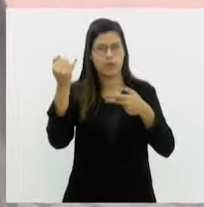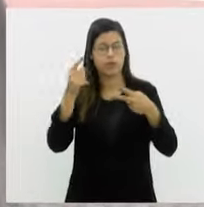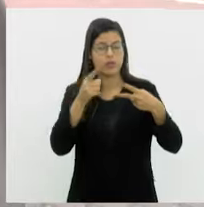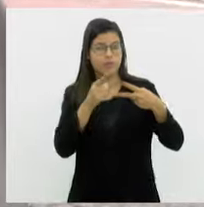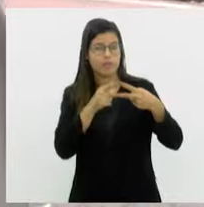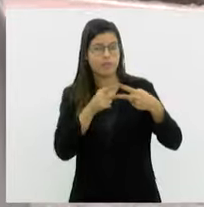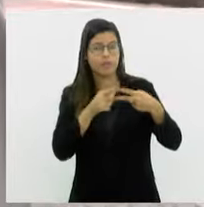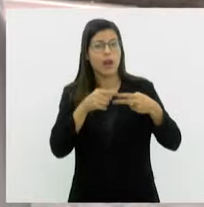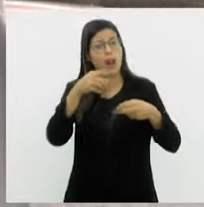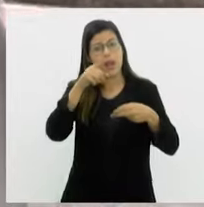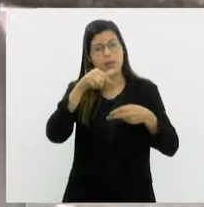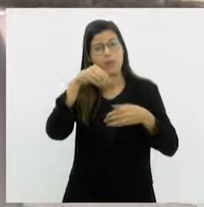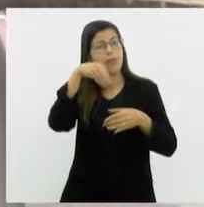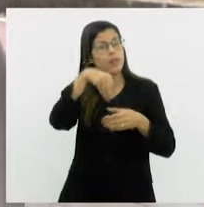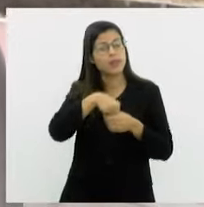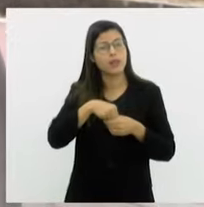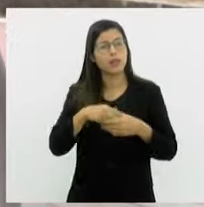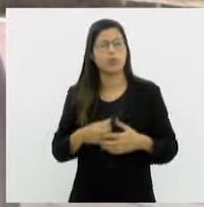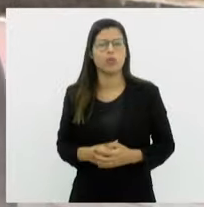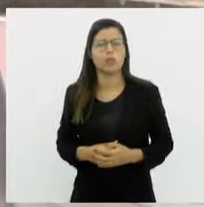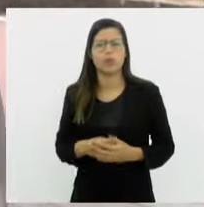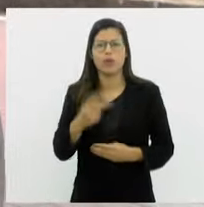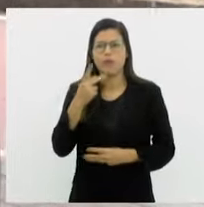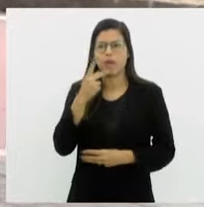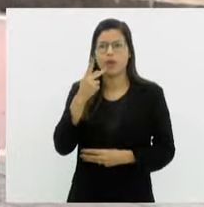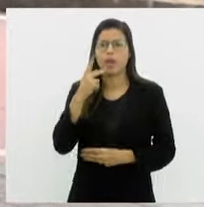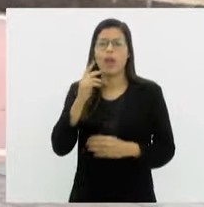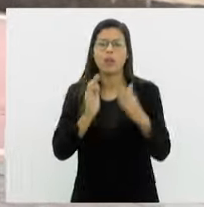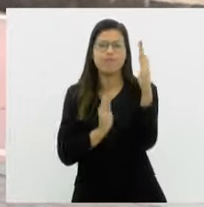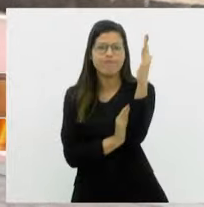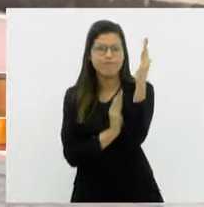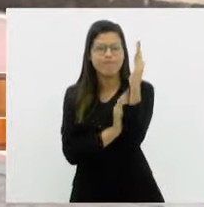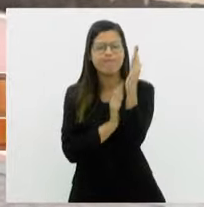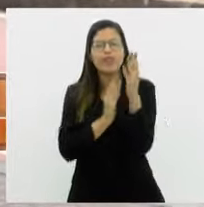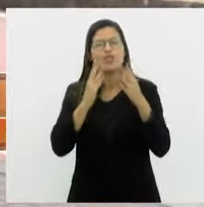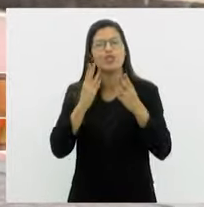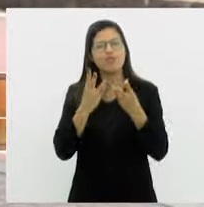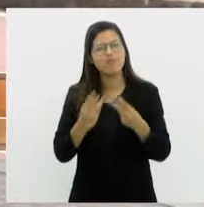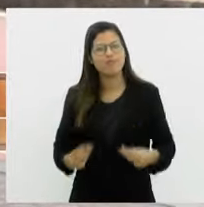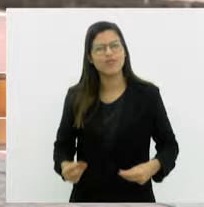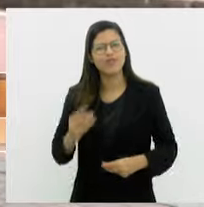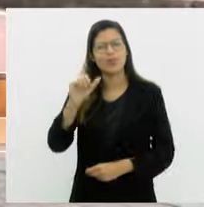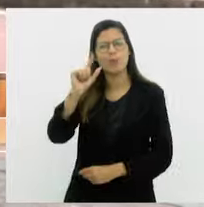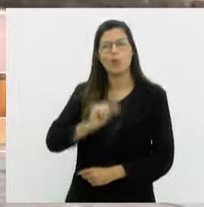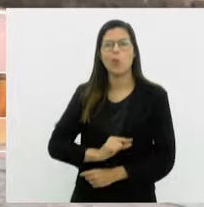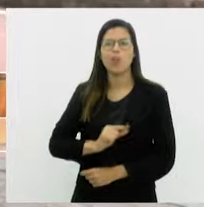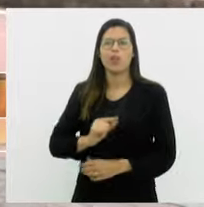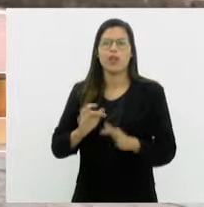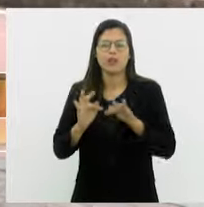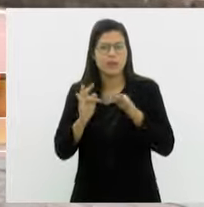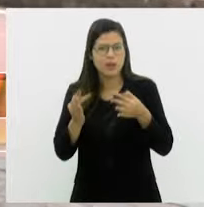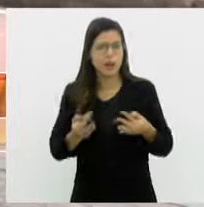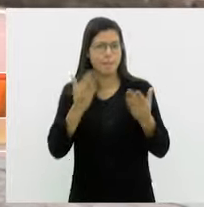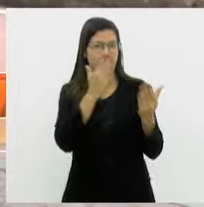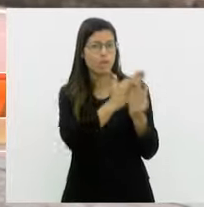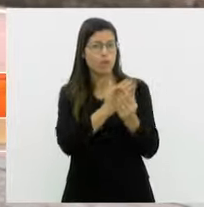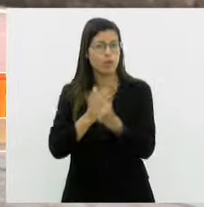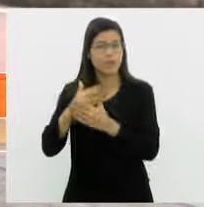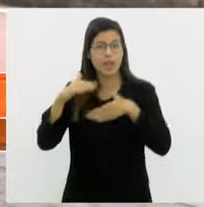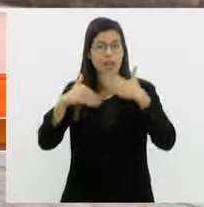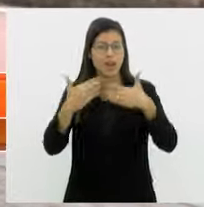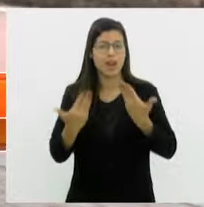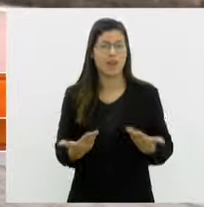fator interno, que eu atribuo à desburocratização, simplificação de processos,